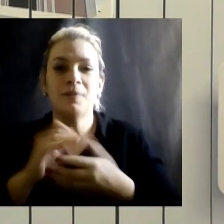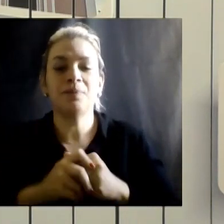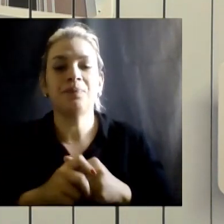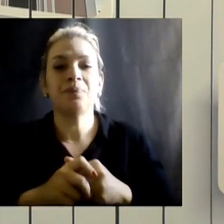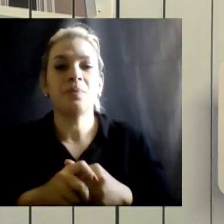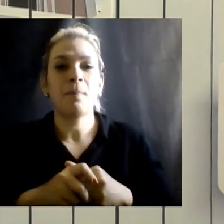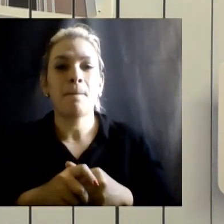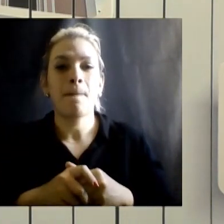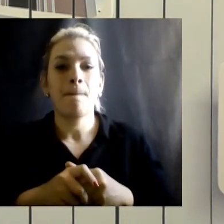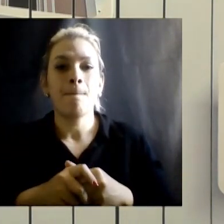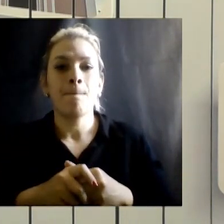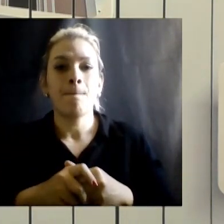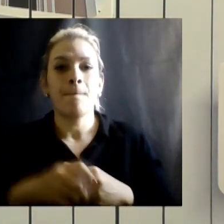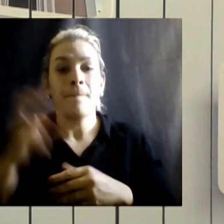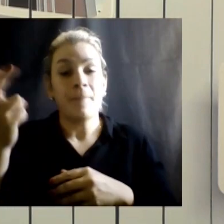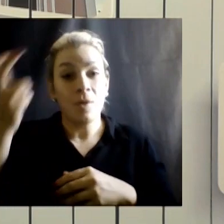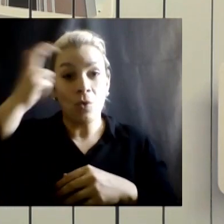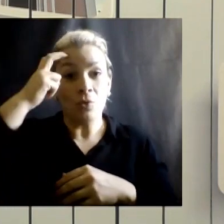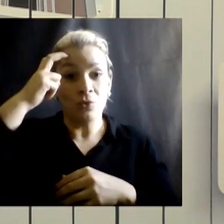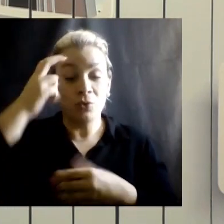cultura cafeeira aqui na região.